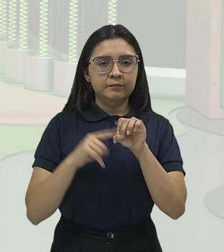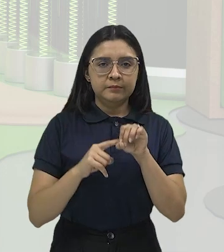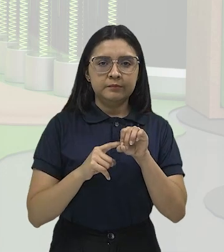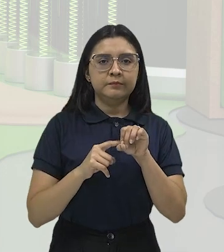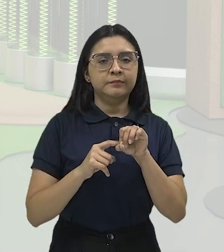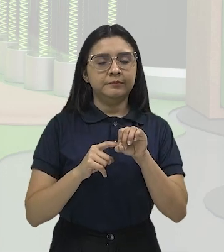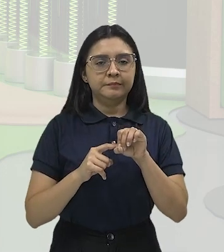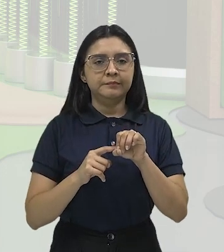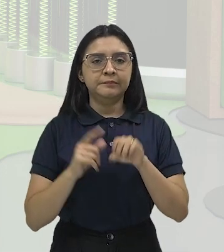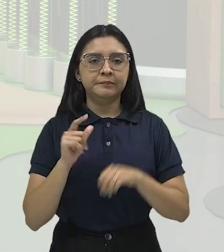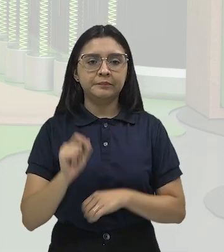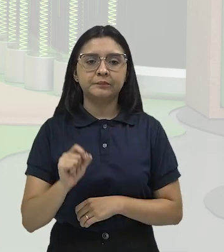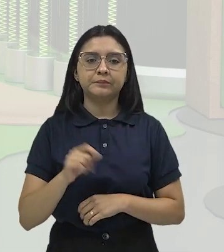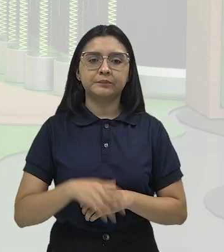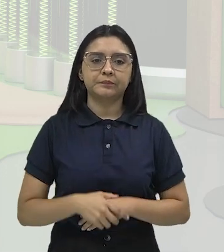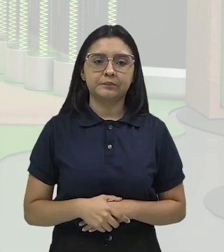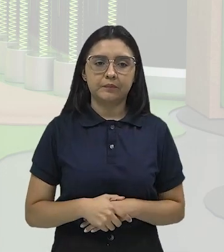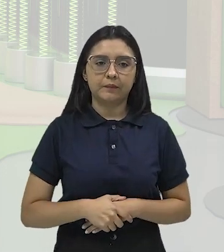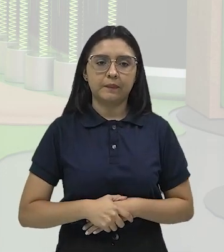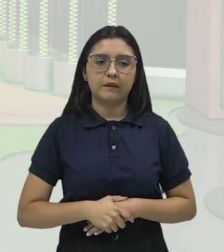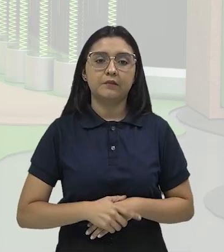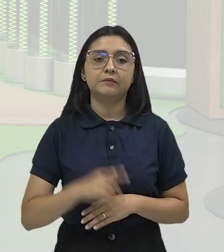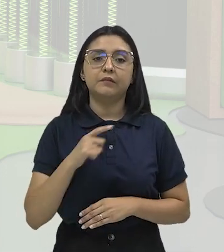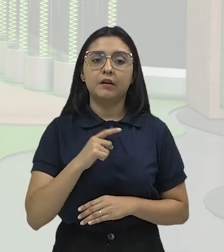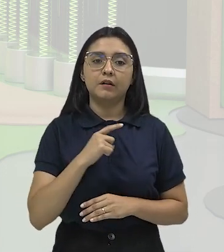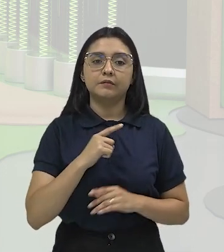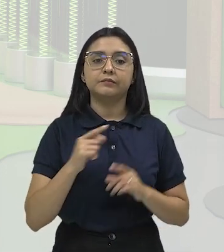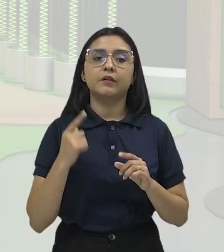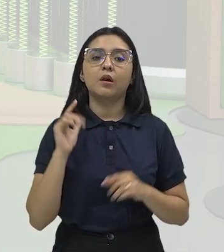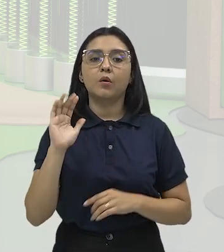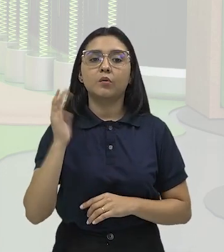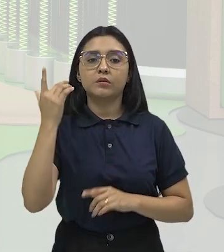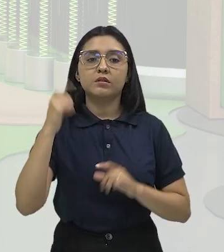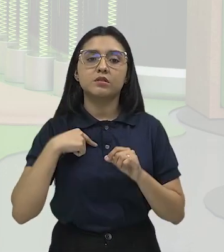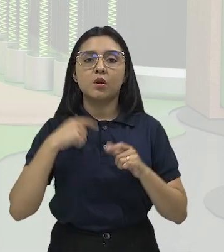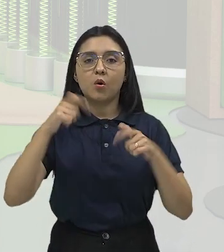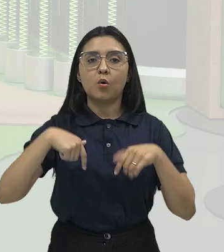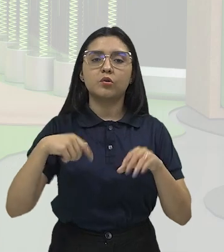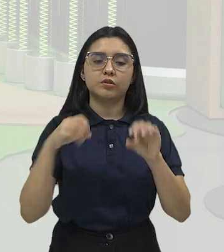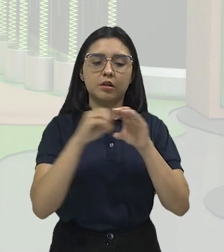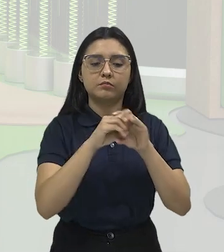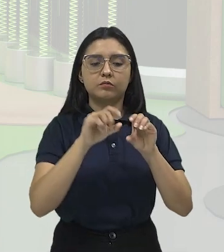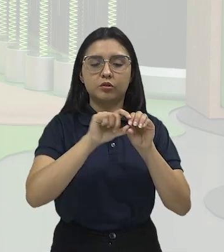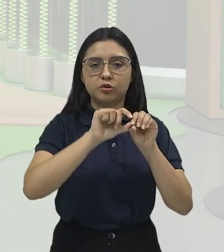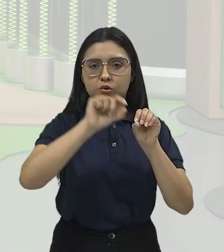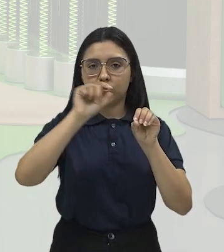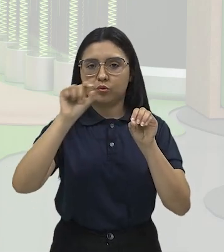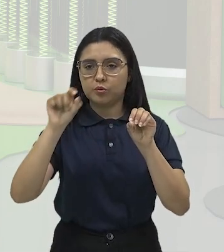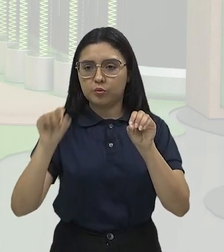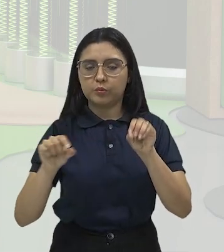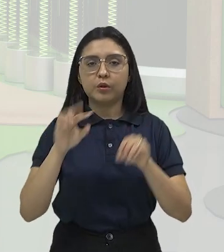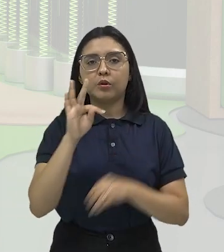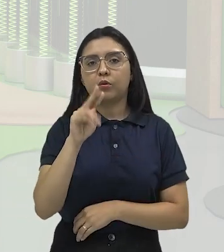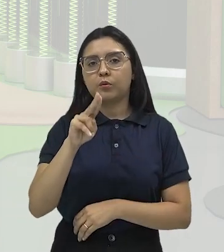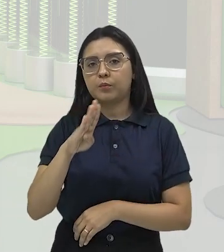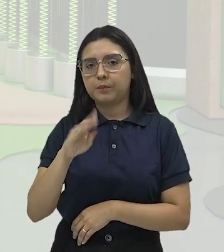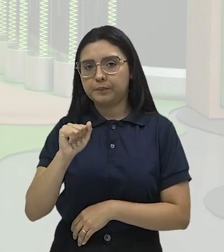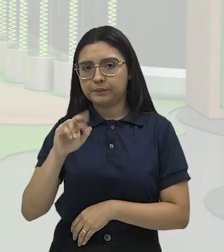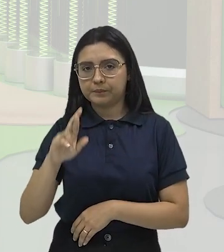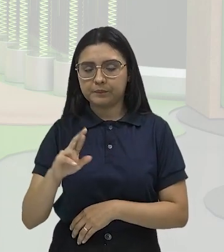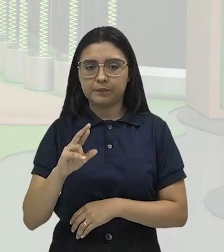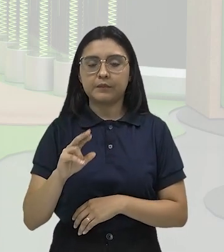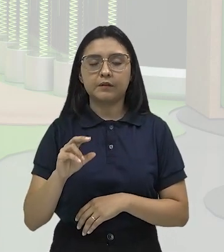Essa fecundação ou fertilização, gente, vai acontecer nas tubas uterinas, ok? Não vai acontecer dentro do útero. E